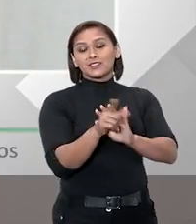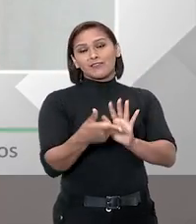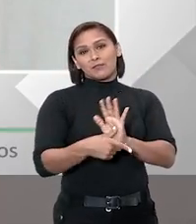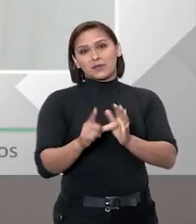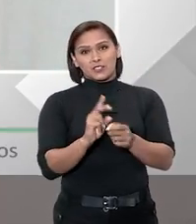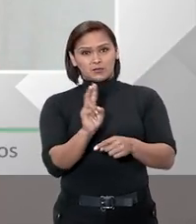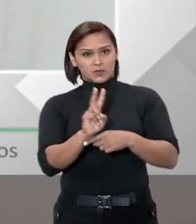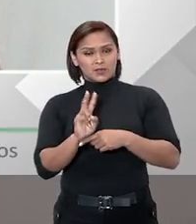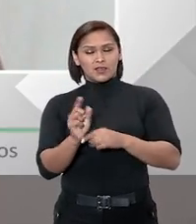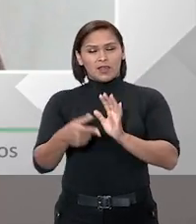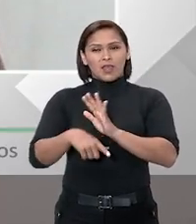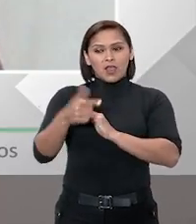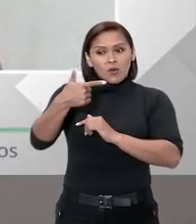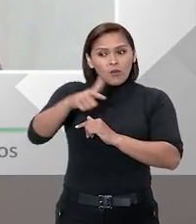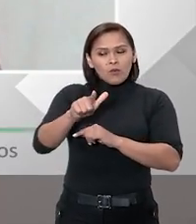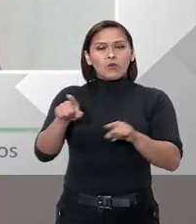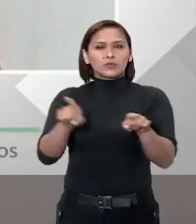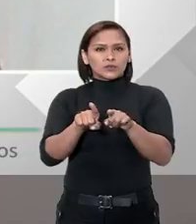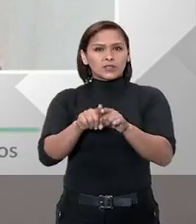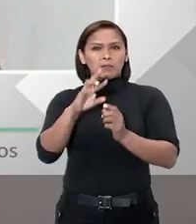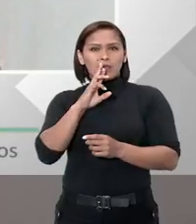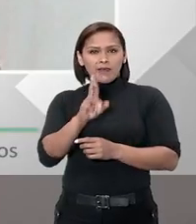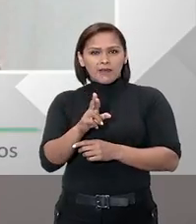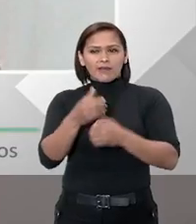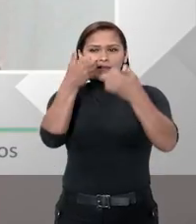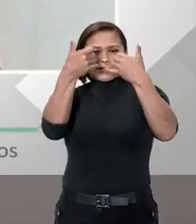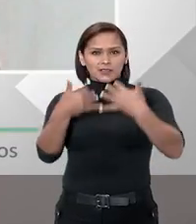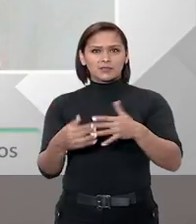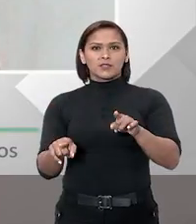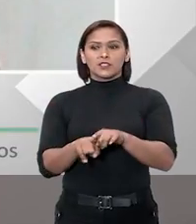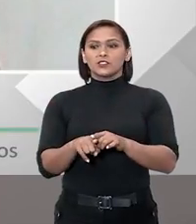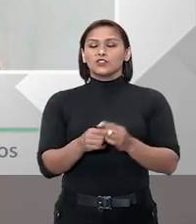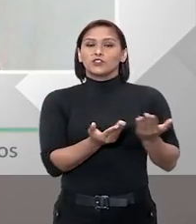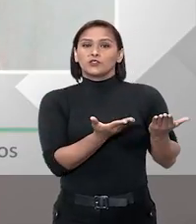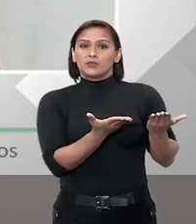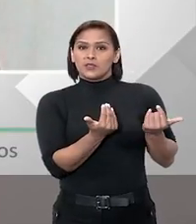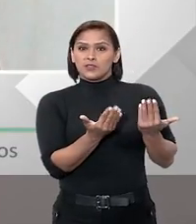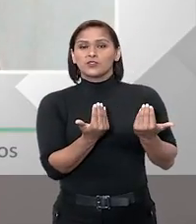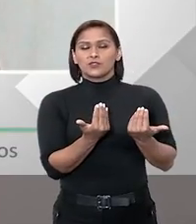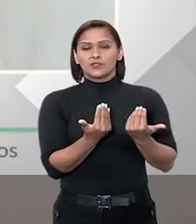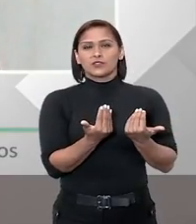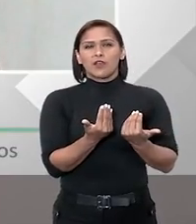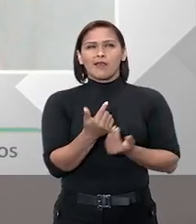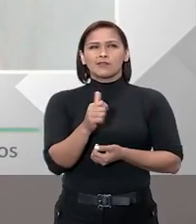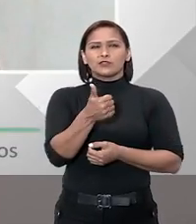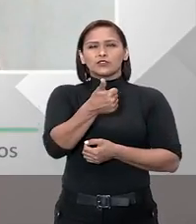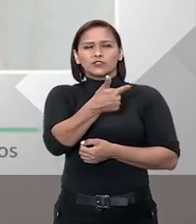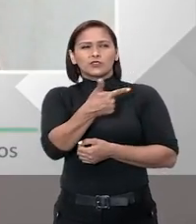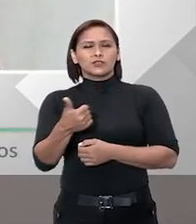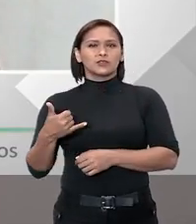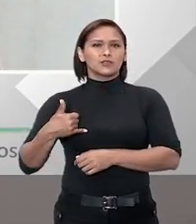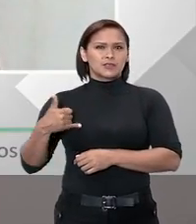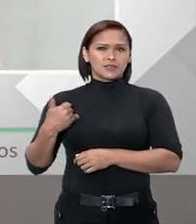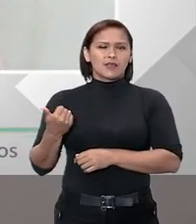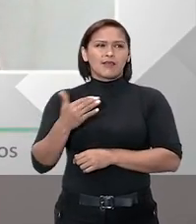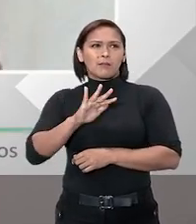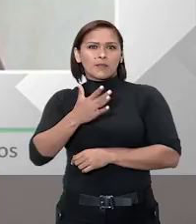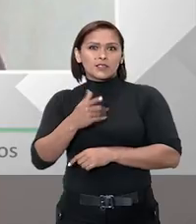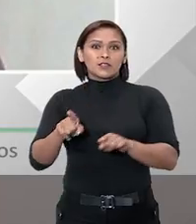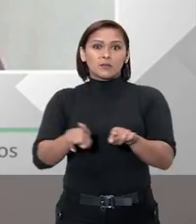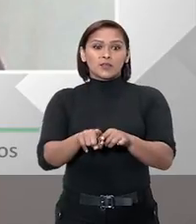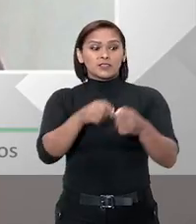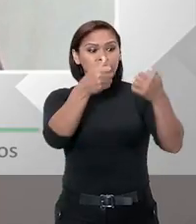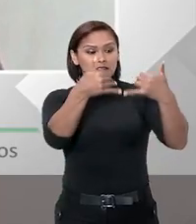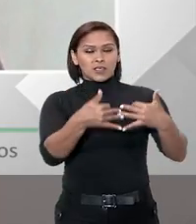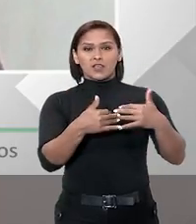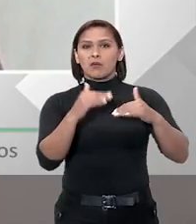preventivamente. Tem um outro relato dele também, de uma adolescente de 12 anos, e